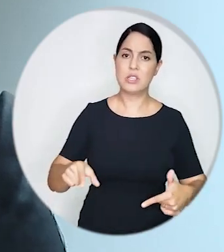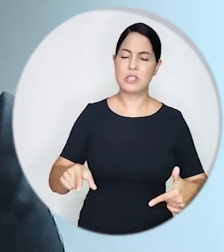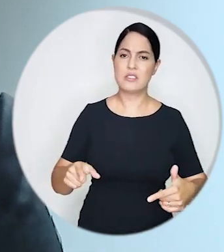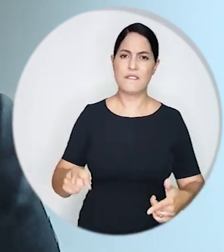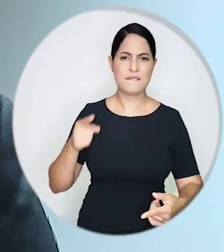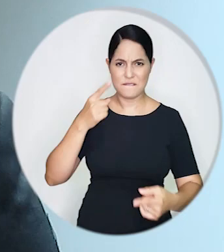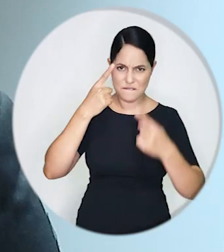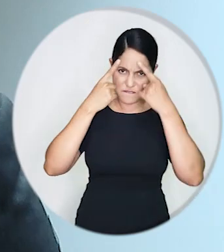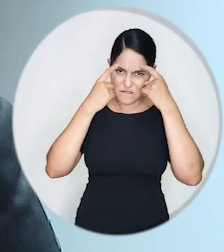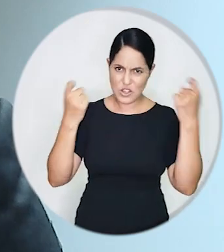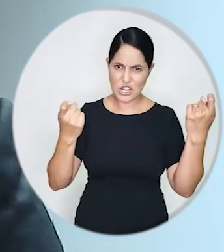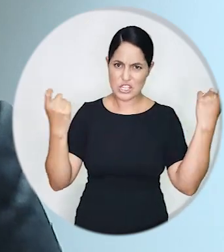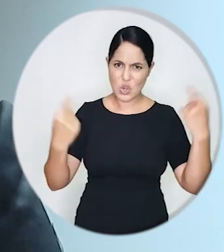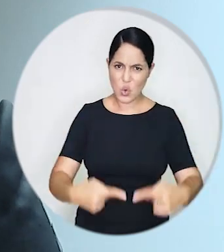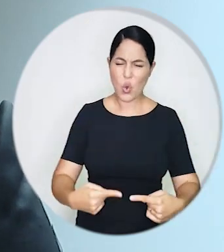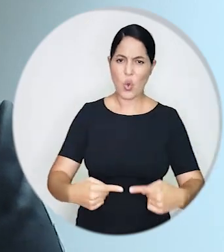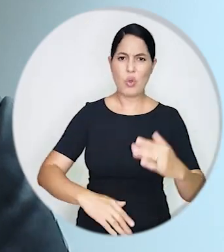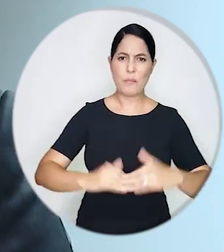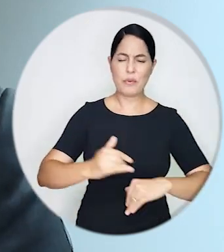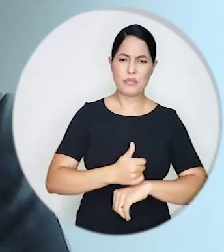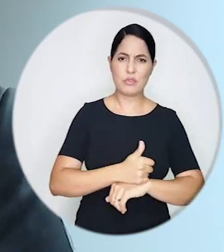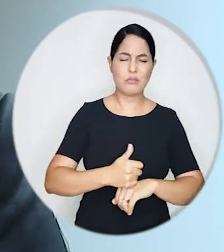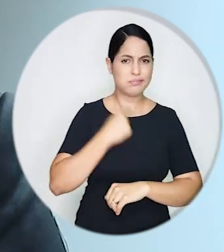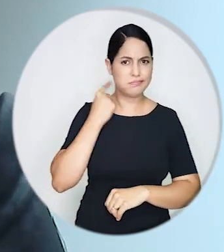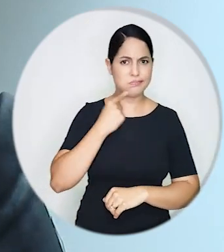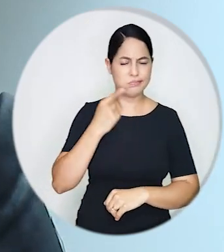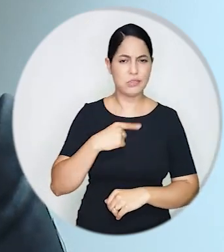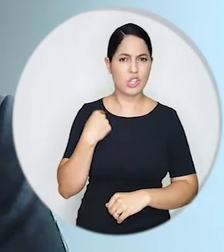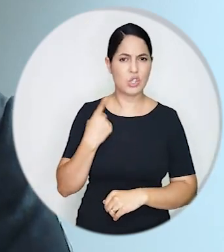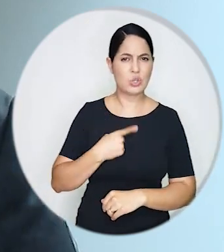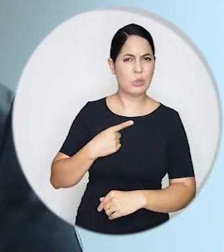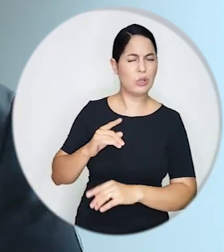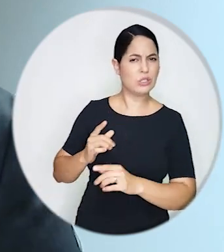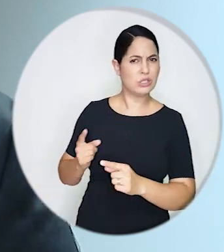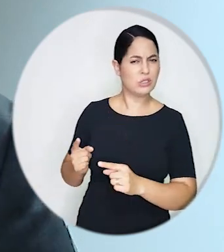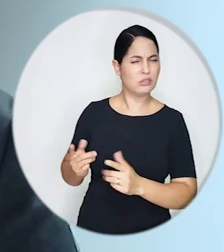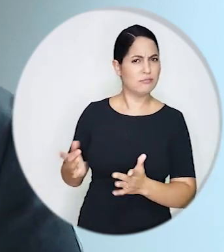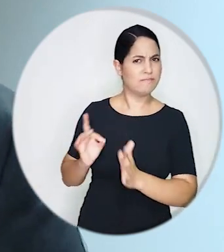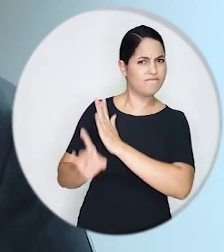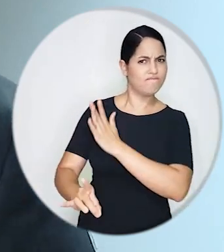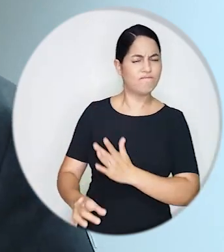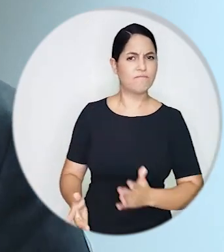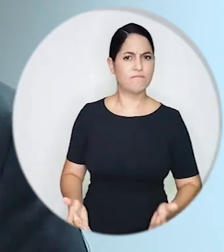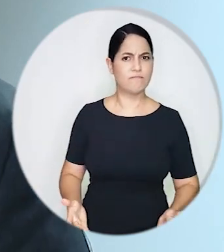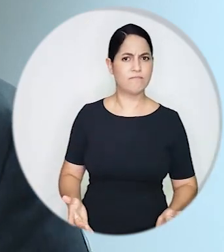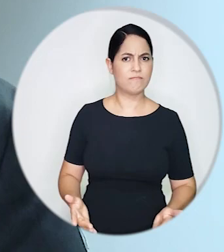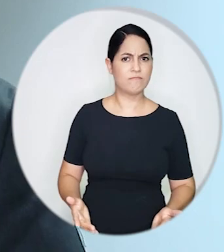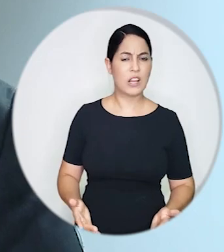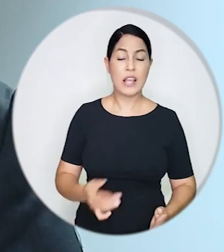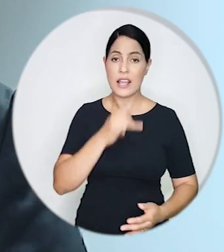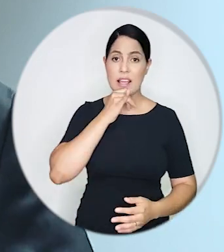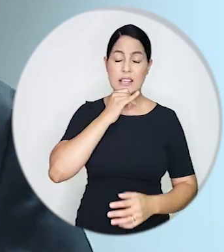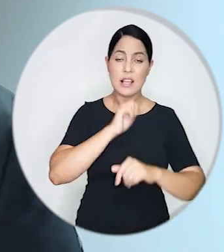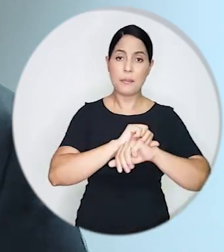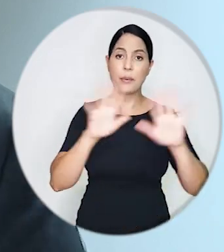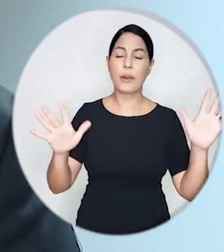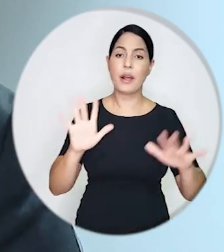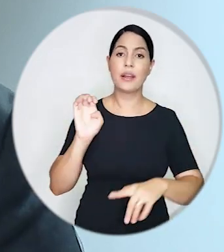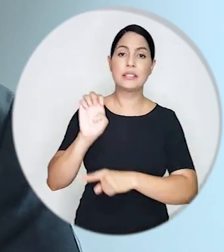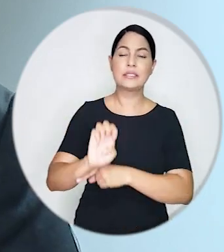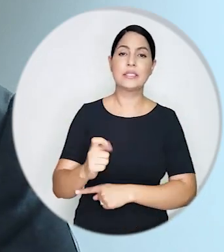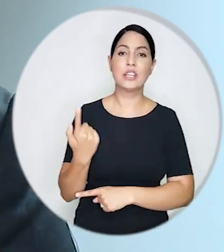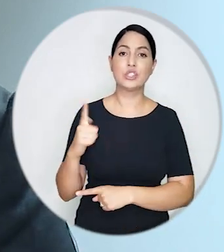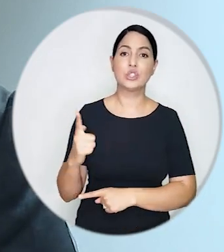energia esses ataques, essas violências ao exercício profissional. A exemplo de Goiânia, a OAB, junto